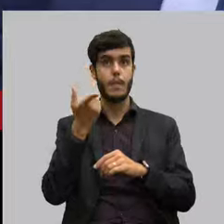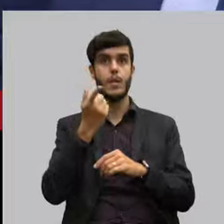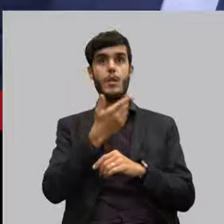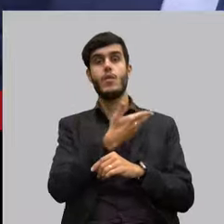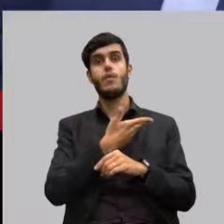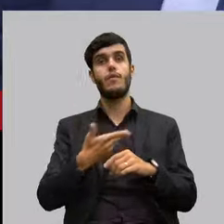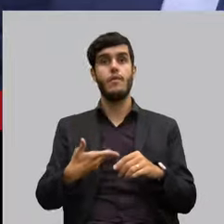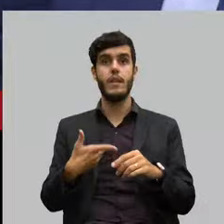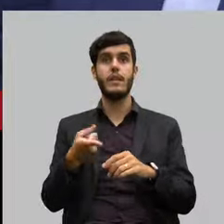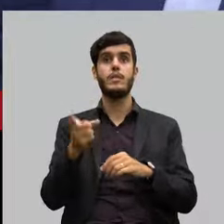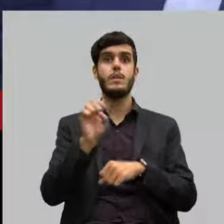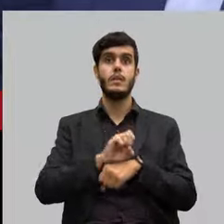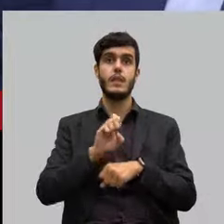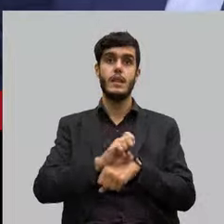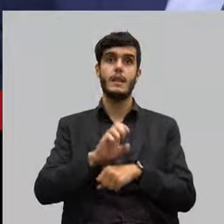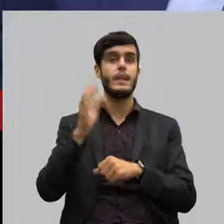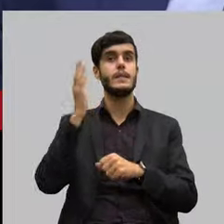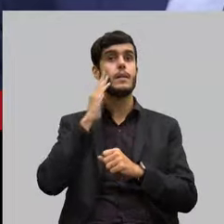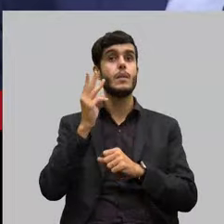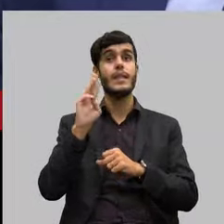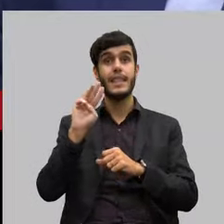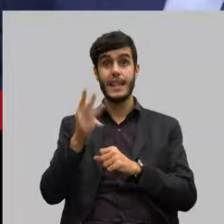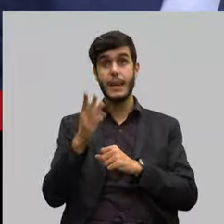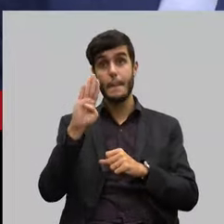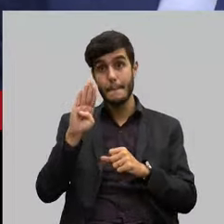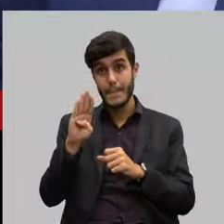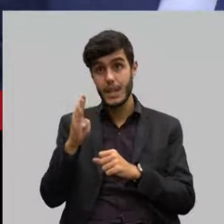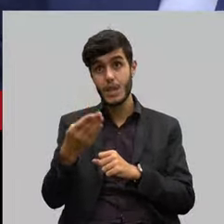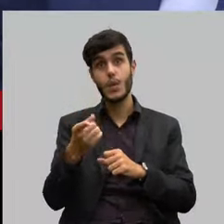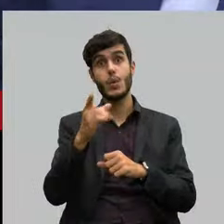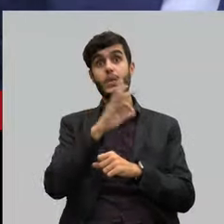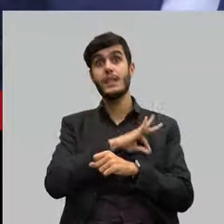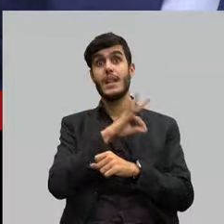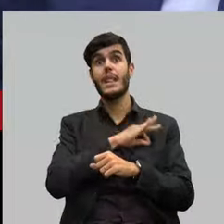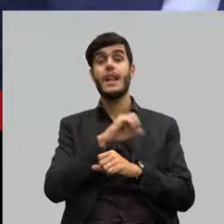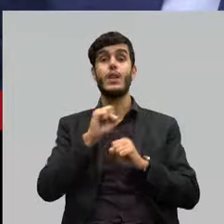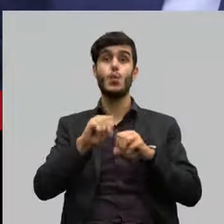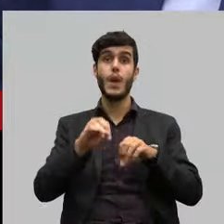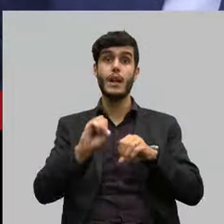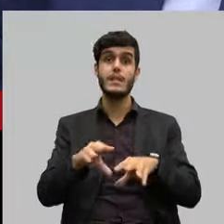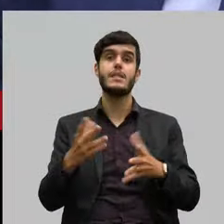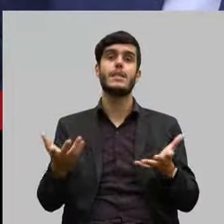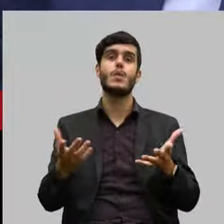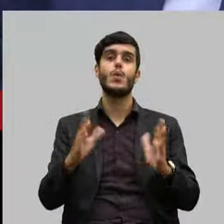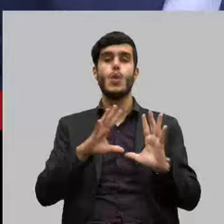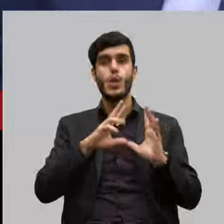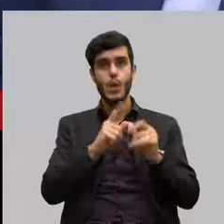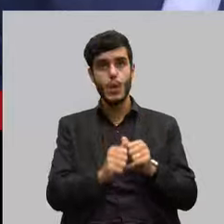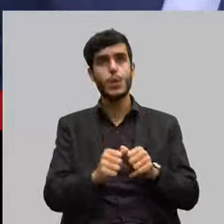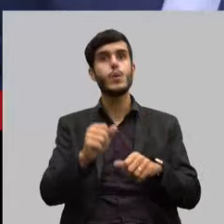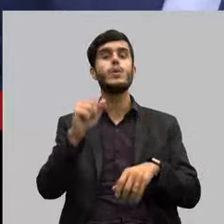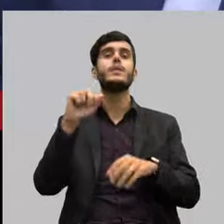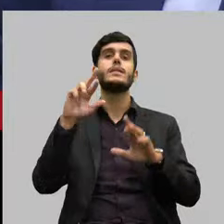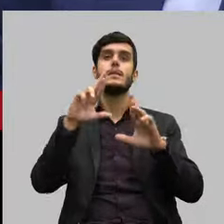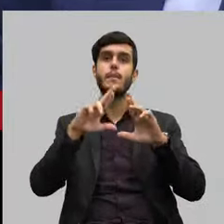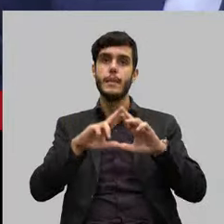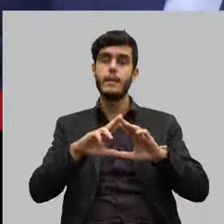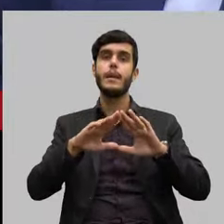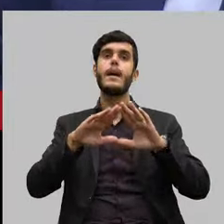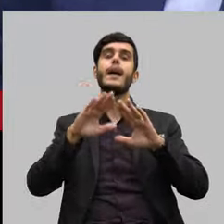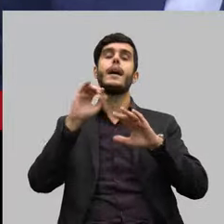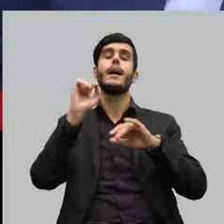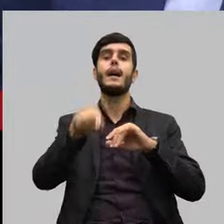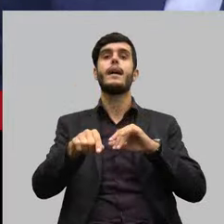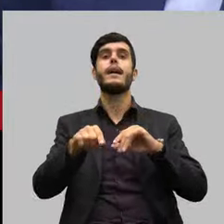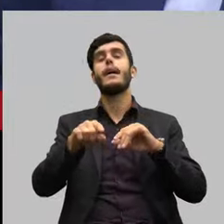pública e tem R 3 bilhões deais da cota salário educação todo Assembleia fiscaliza eu trago os mesmos números para